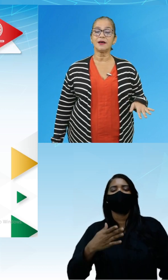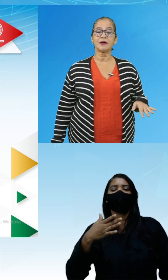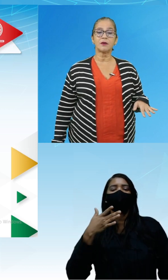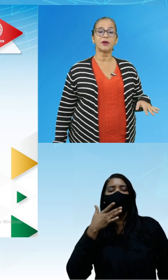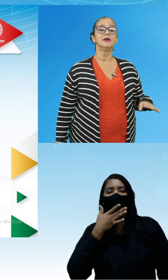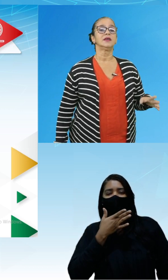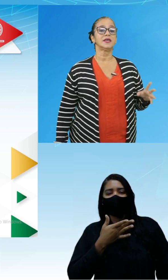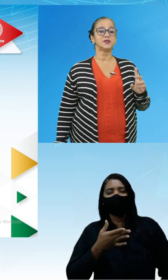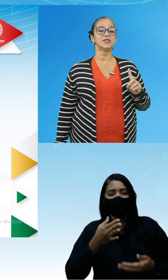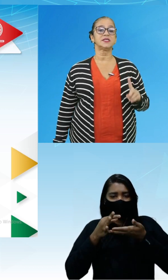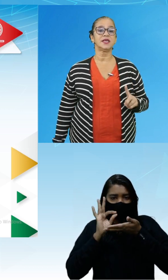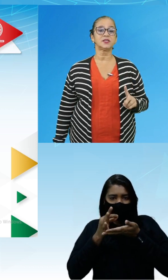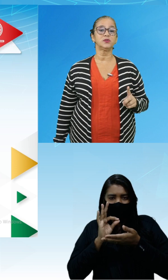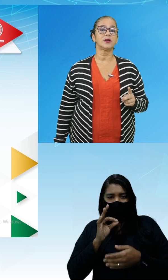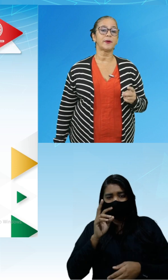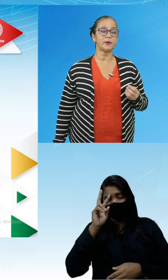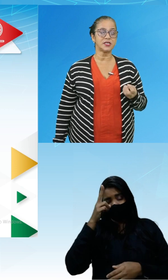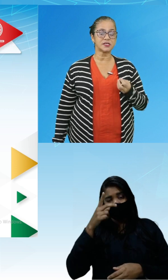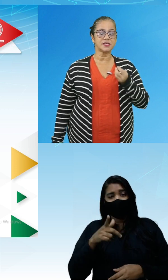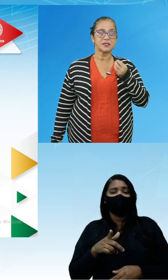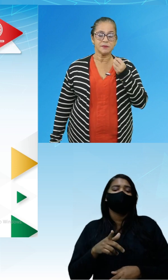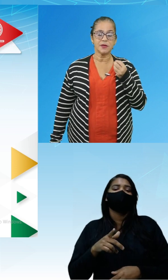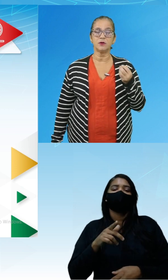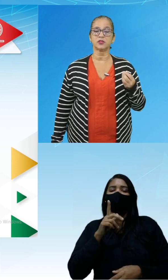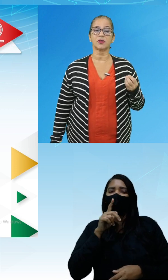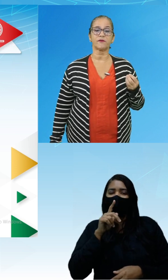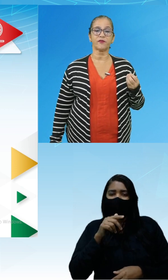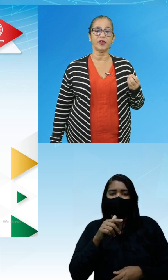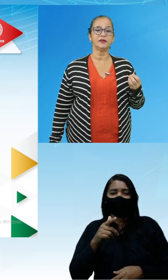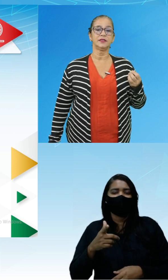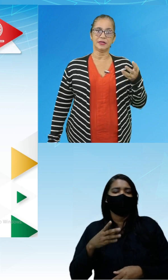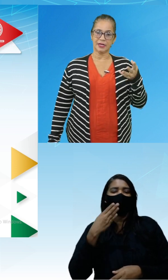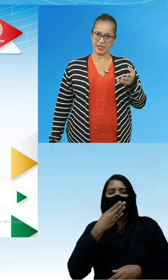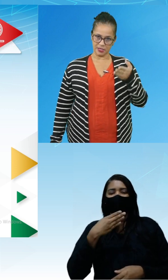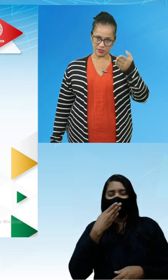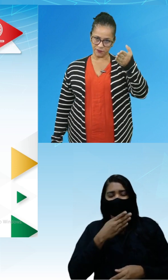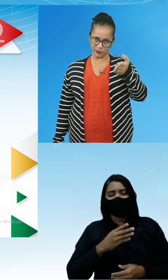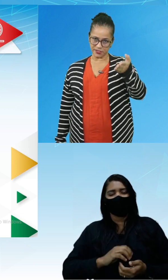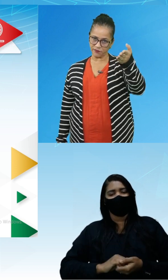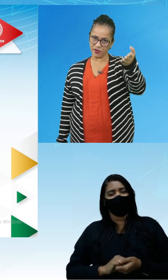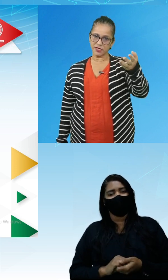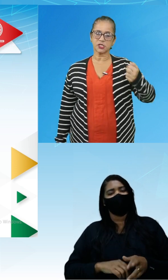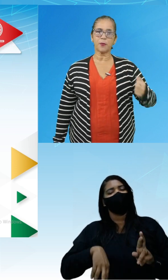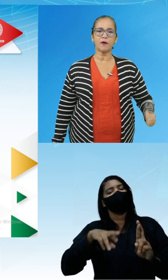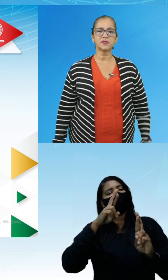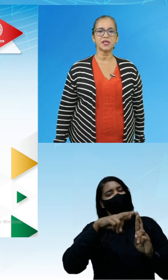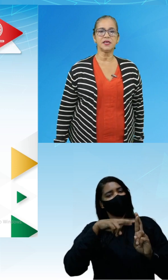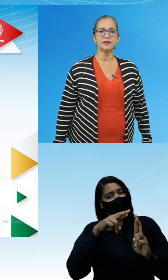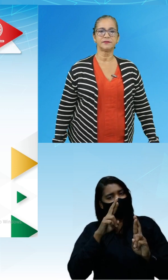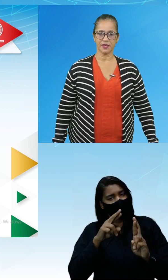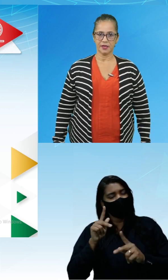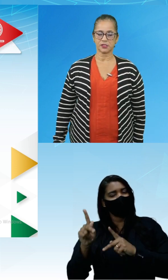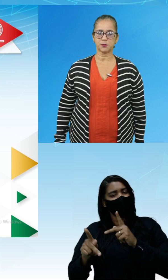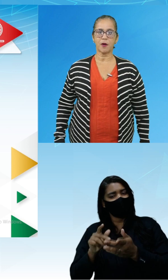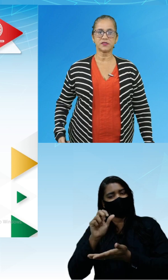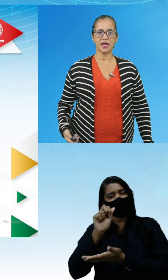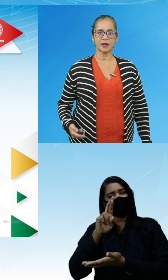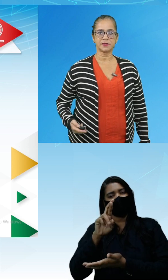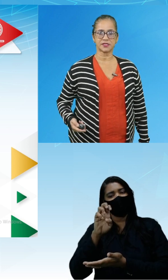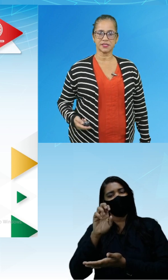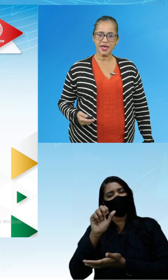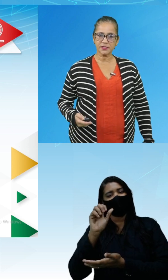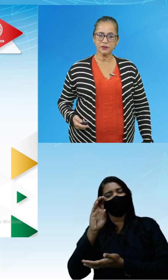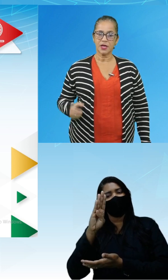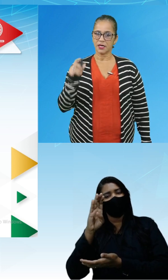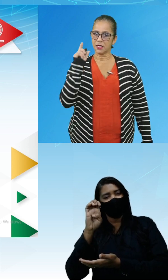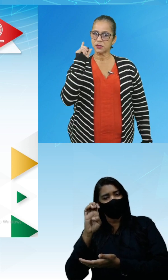sem água e às vezes sem açúcar, para poder a gente sentir mesmo o gosto do café, a nossa influência veio desses povos aí, os povos árabes,